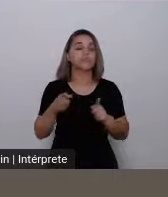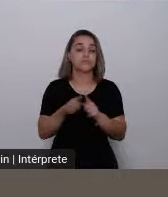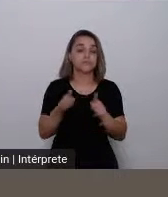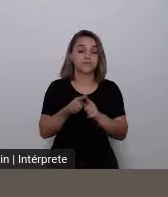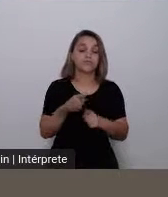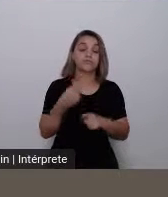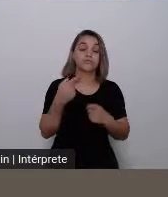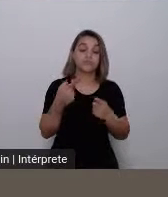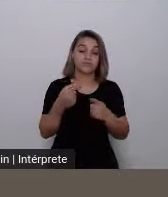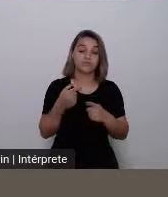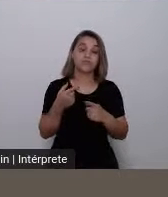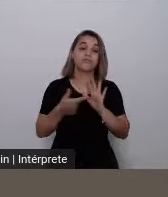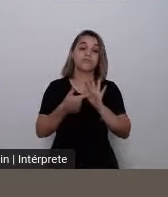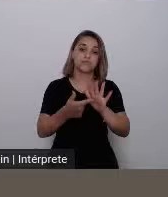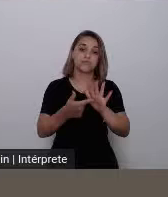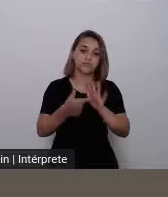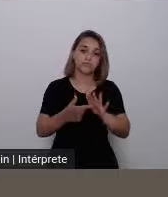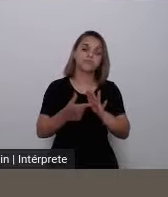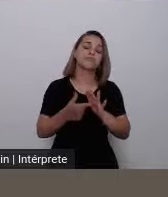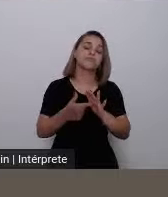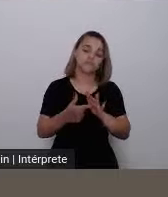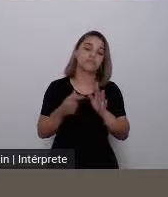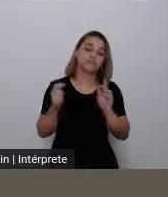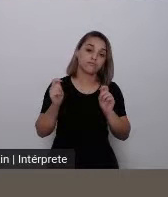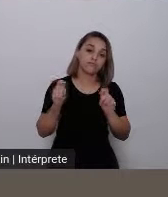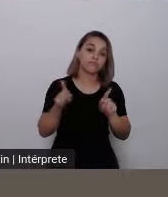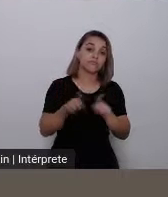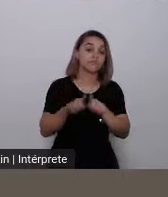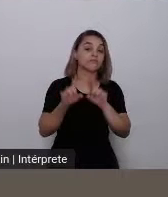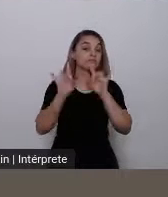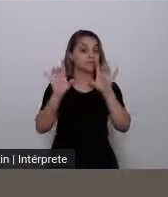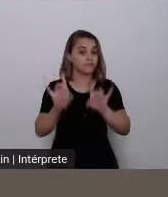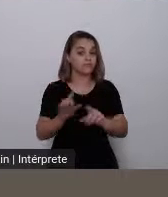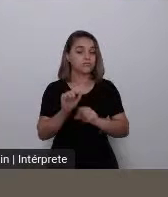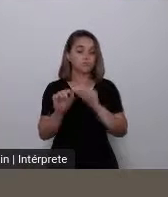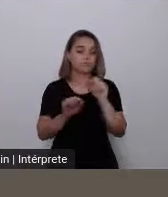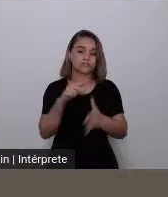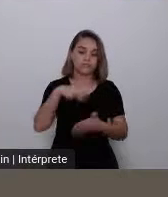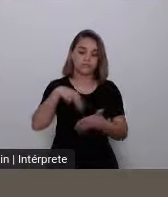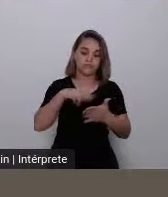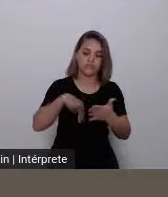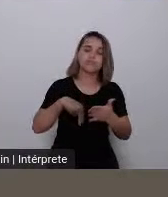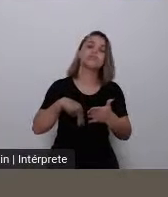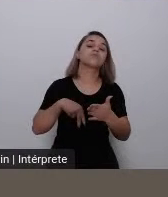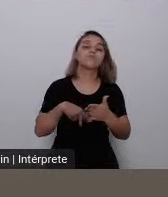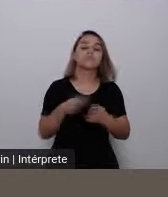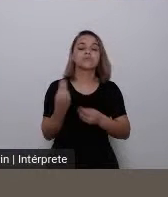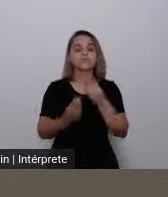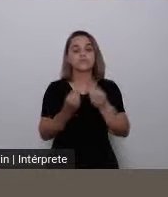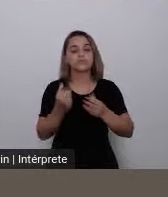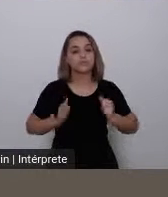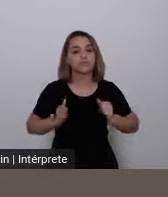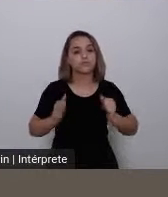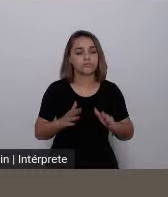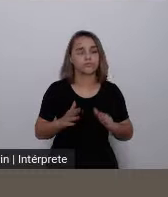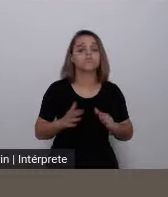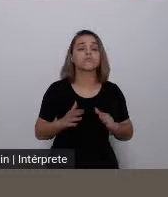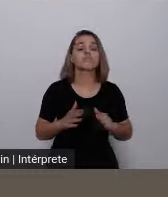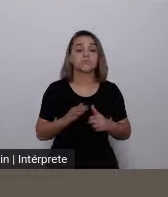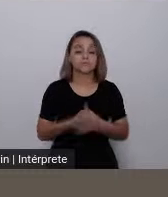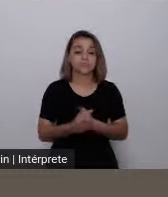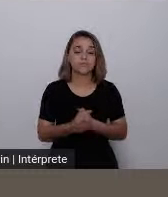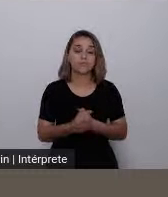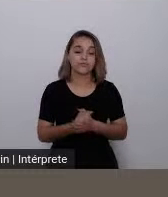como também estimular novas aproximações. Mas, em especial, a leitura constitui forma de contornar a ação usual, quase blasé,